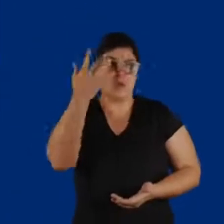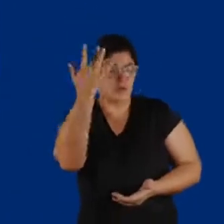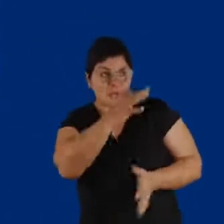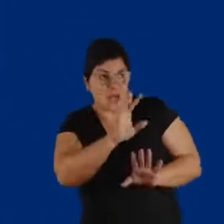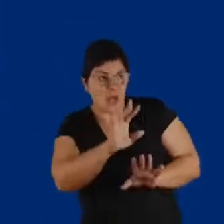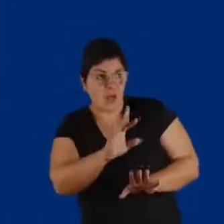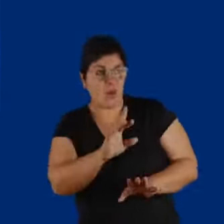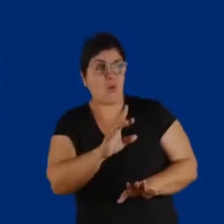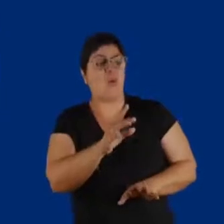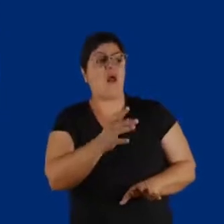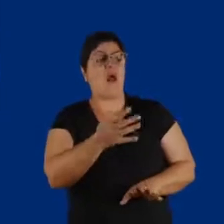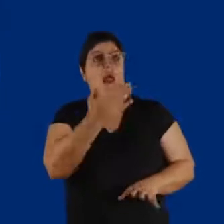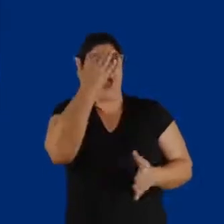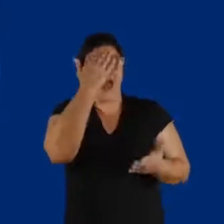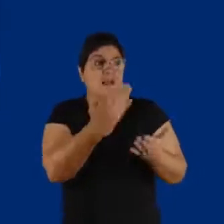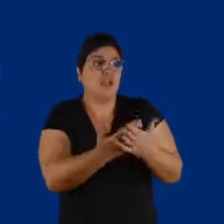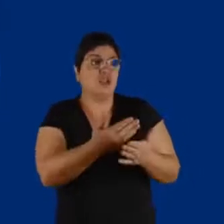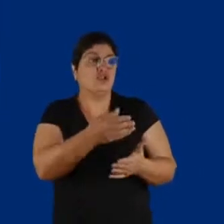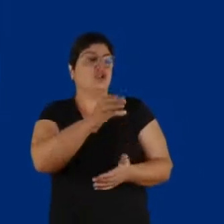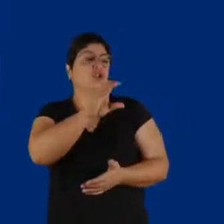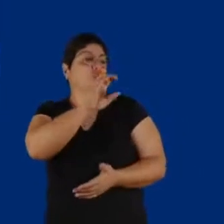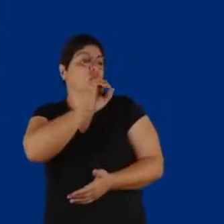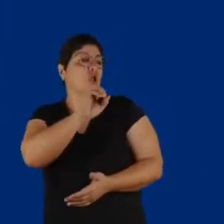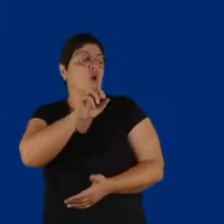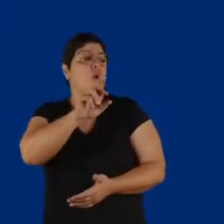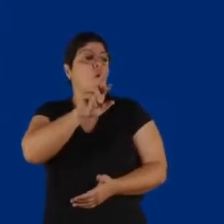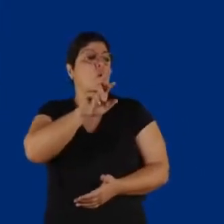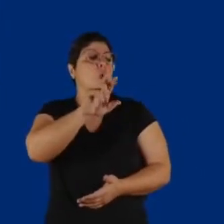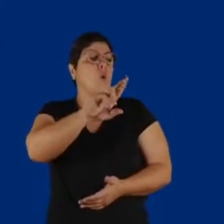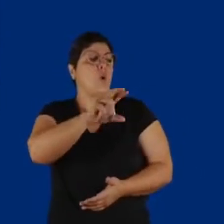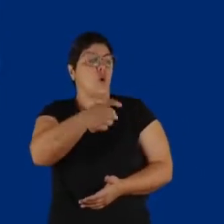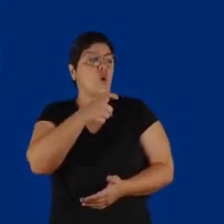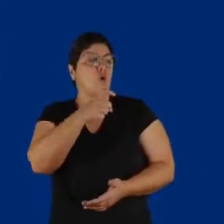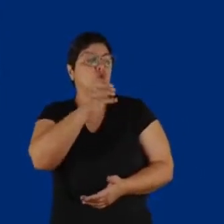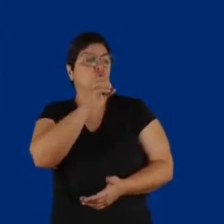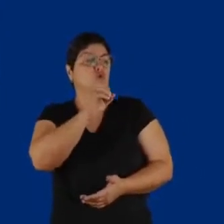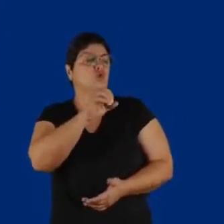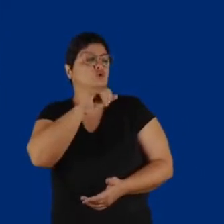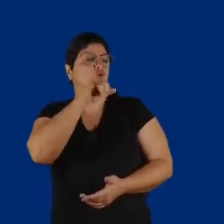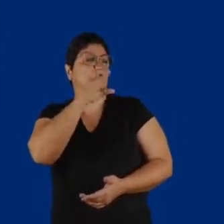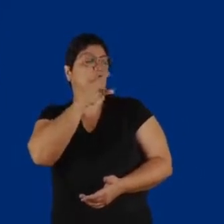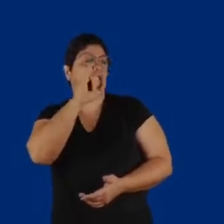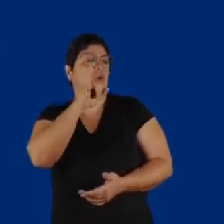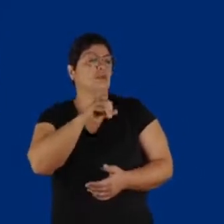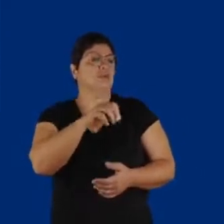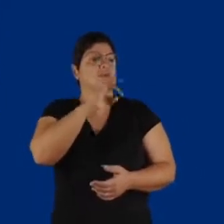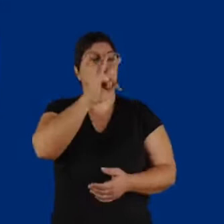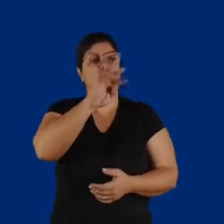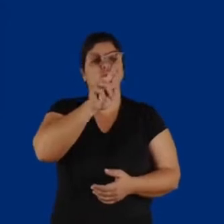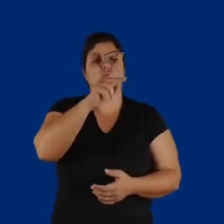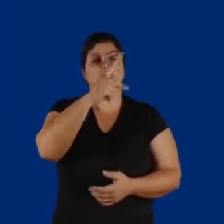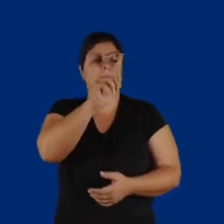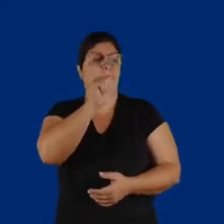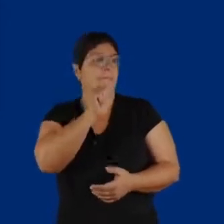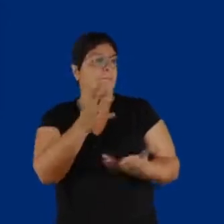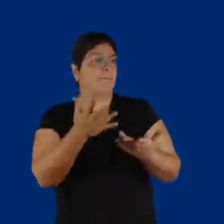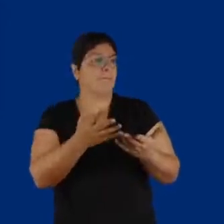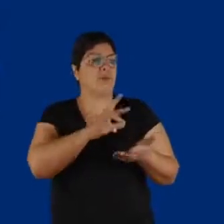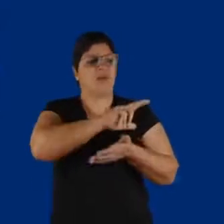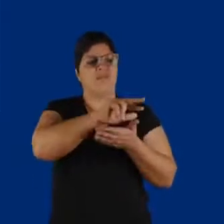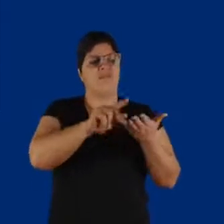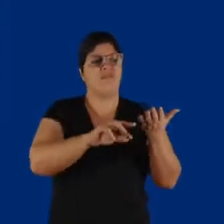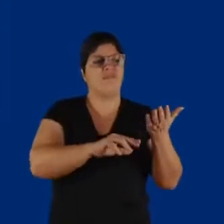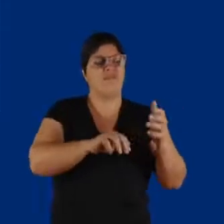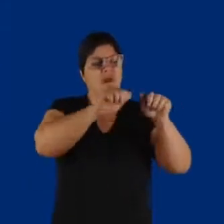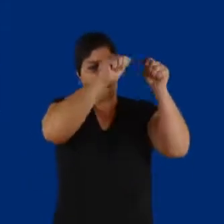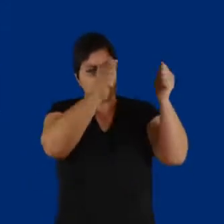Oxóssi, se ela acredita em Obaluaiê, se ela acredita em Oxalá, se ela acredita em Tupã, em Jaci, né?